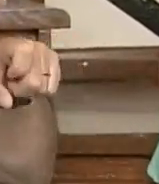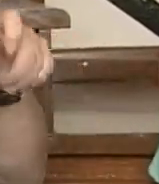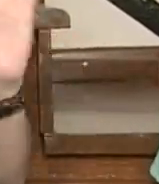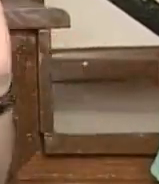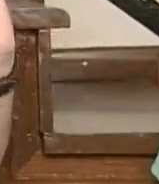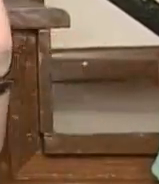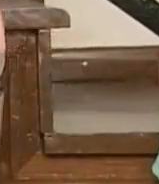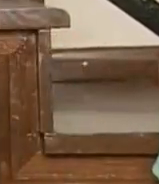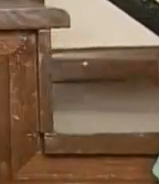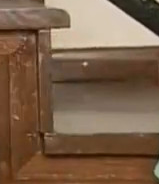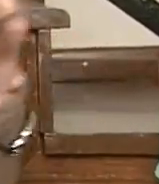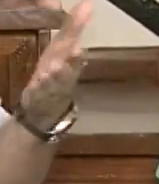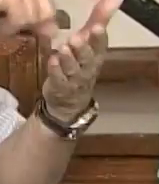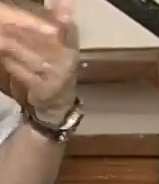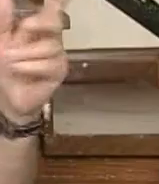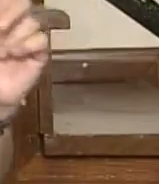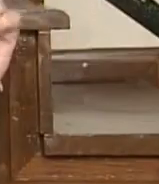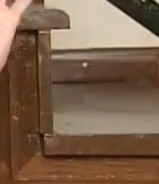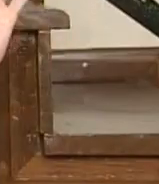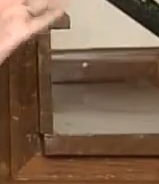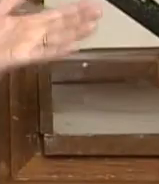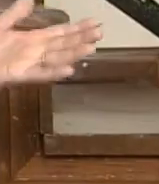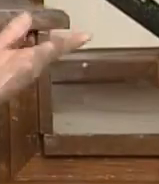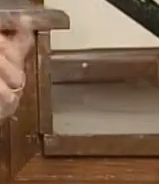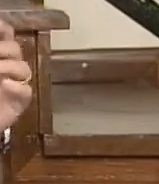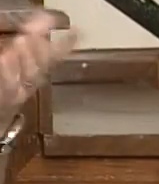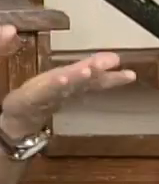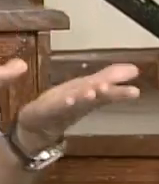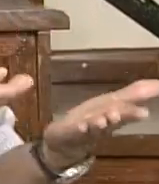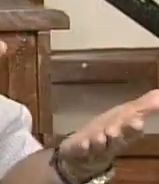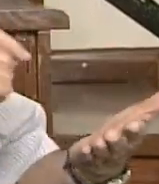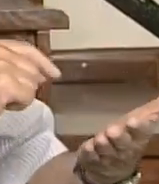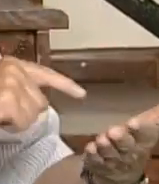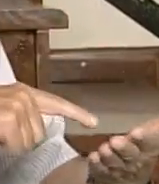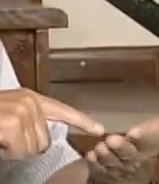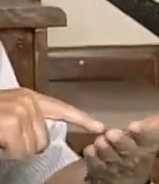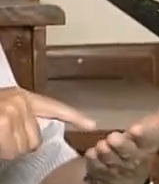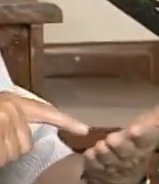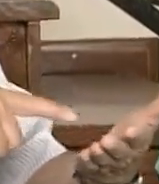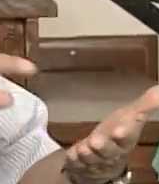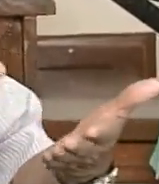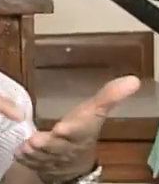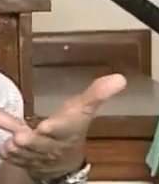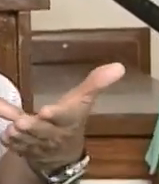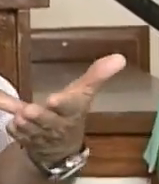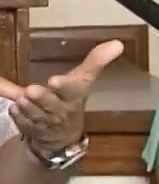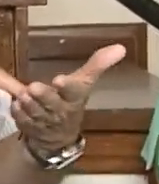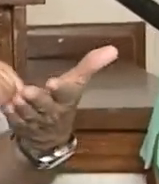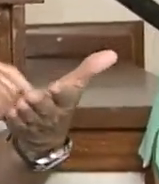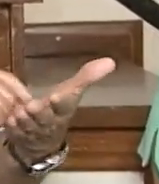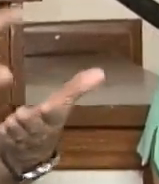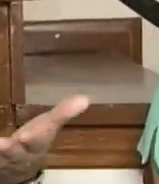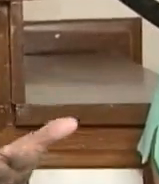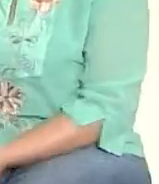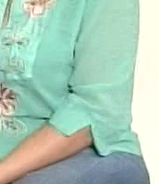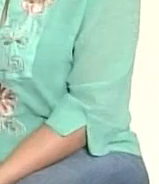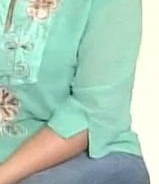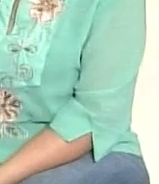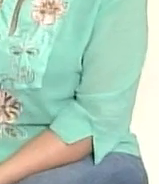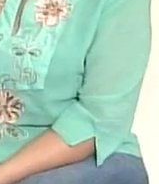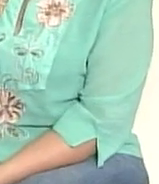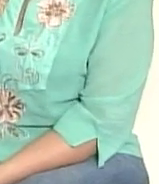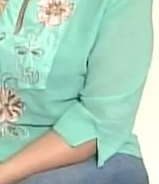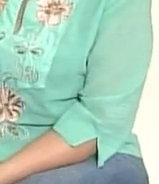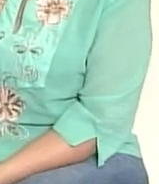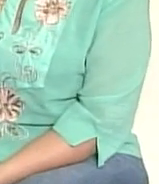para me interpretar direito. Só disseram que o médico pediu para que fosse assinado aquilo no hospital.